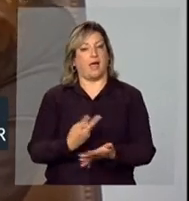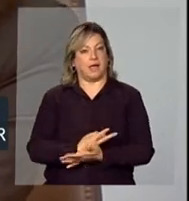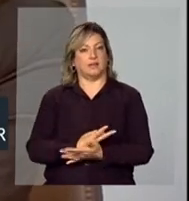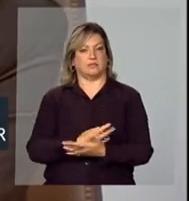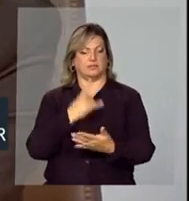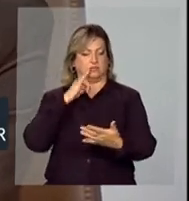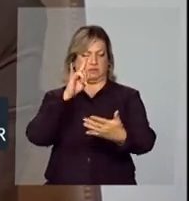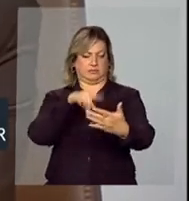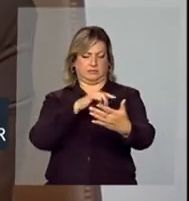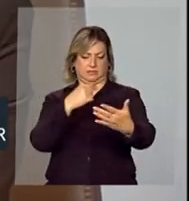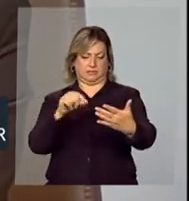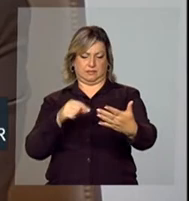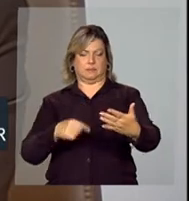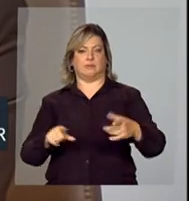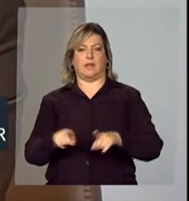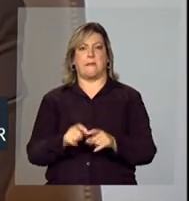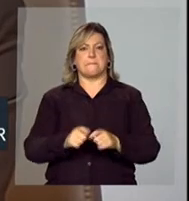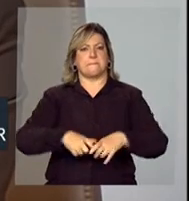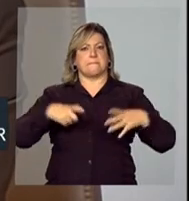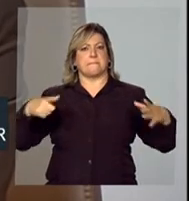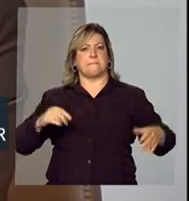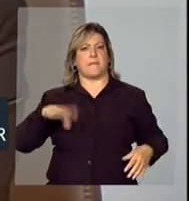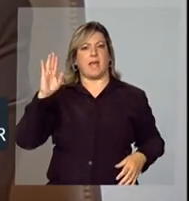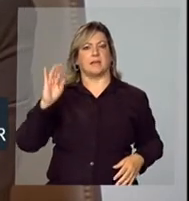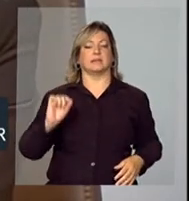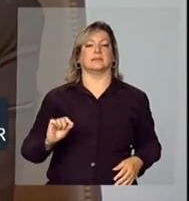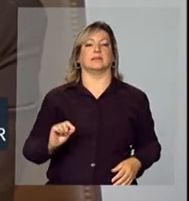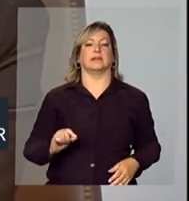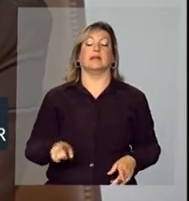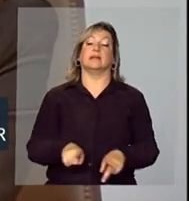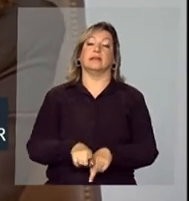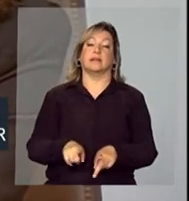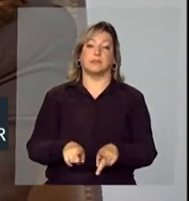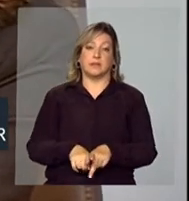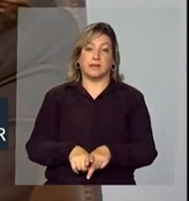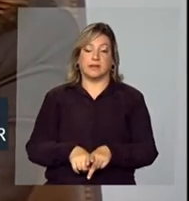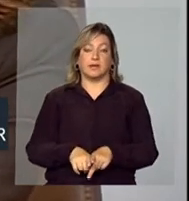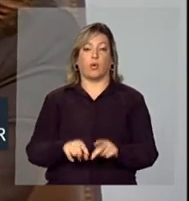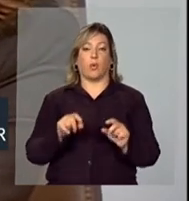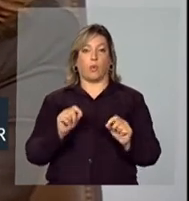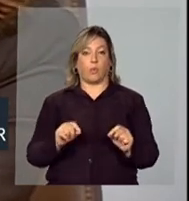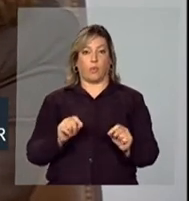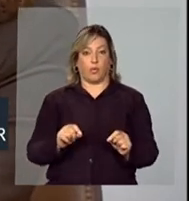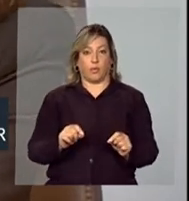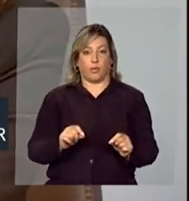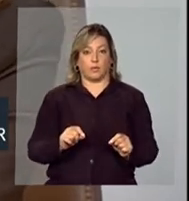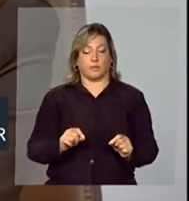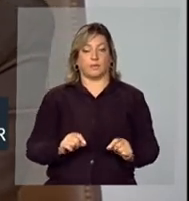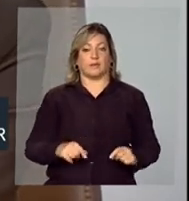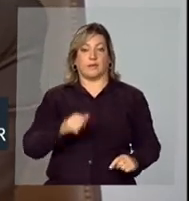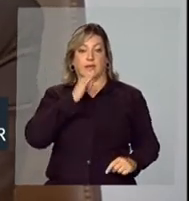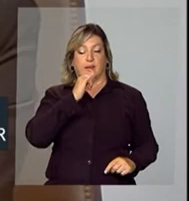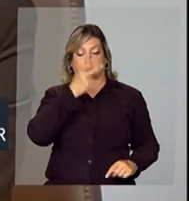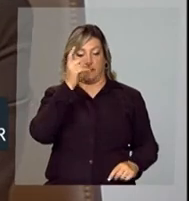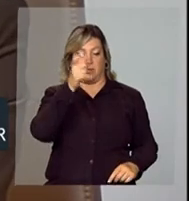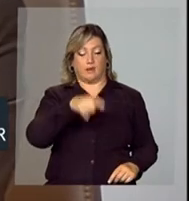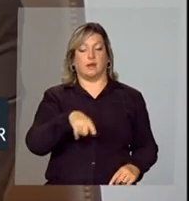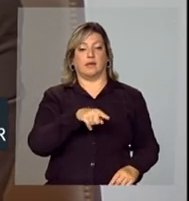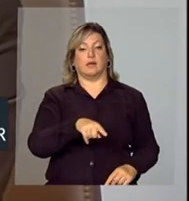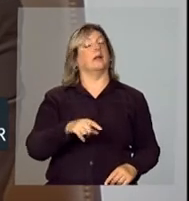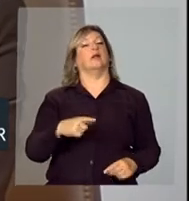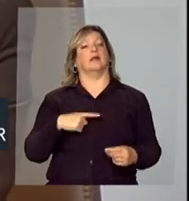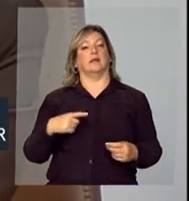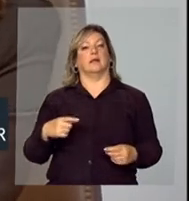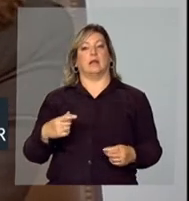mas Regra geral maior do que aquele combinado mas também o serviço que ele tinha por um determinado valor foi